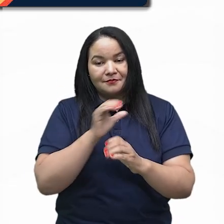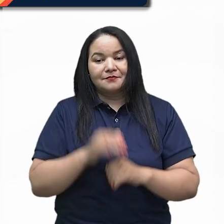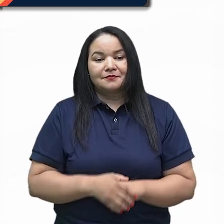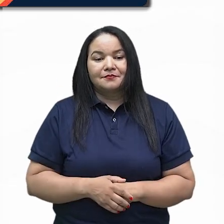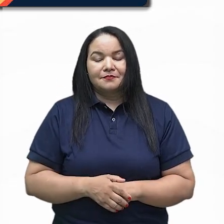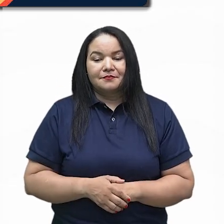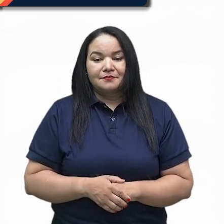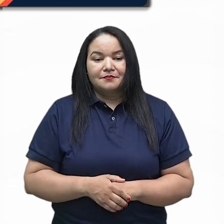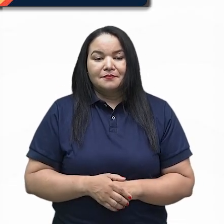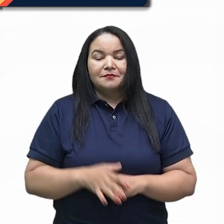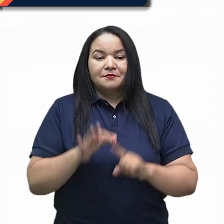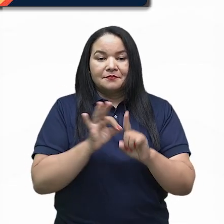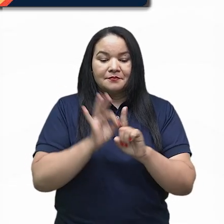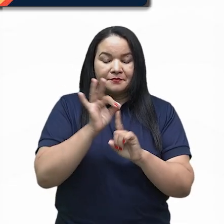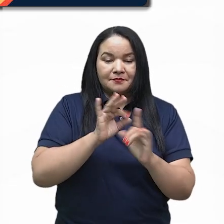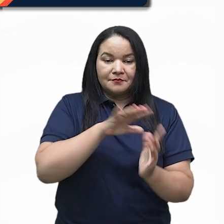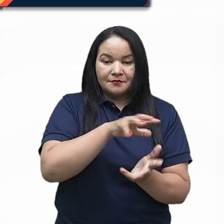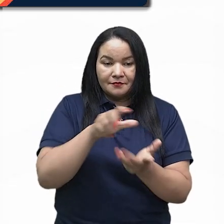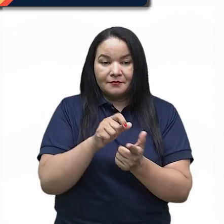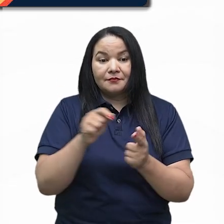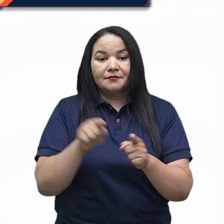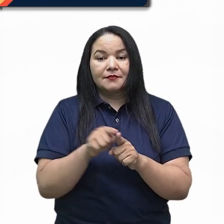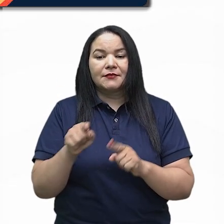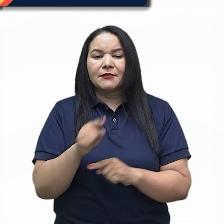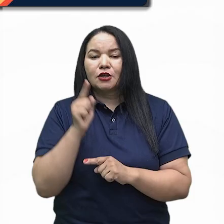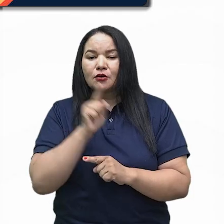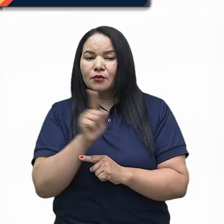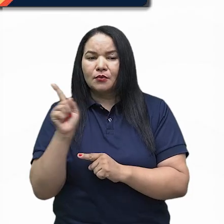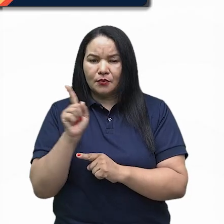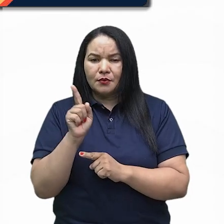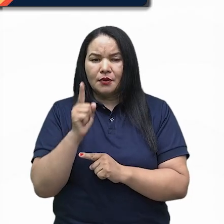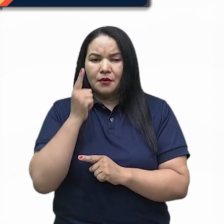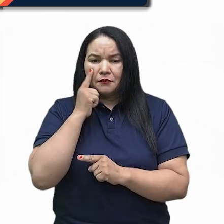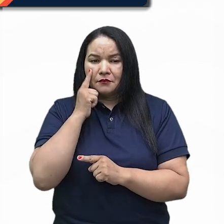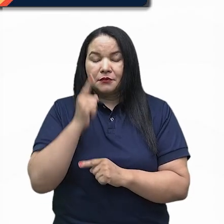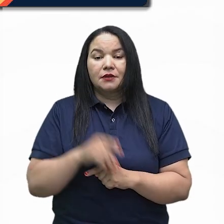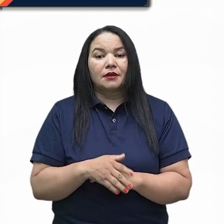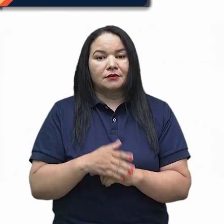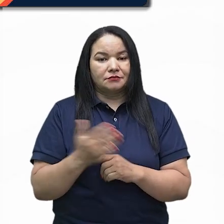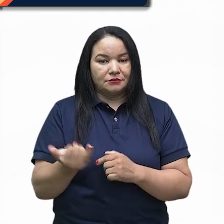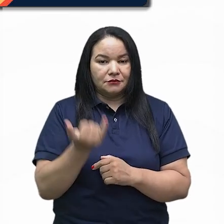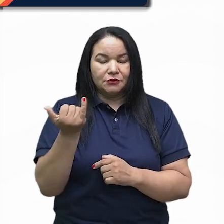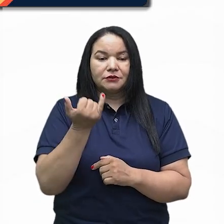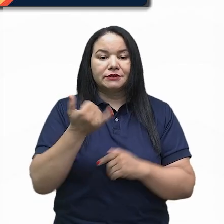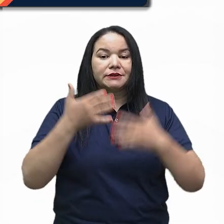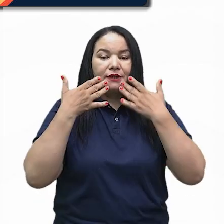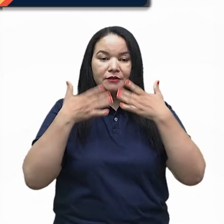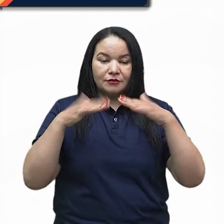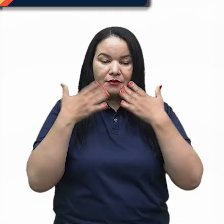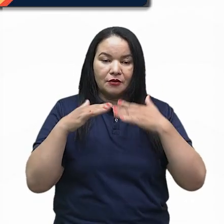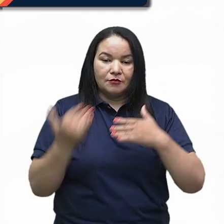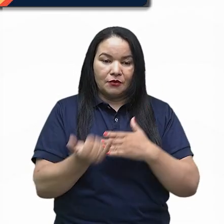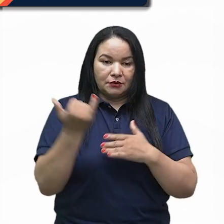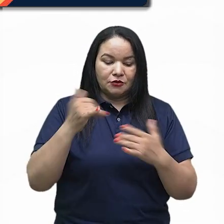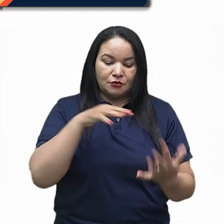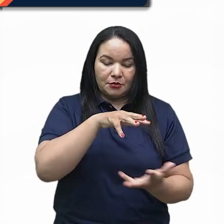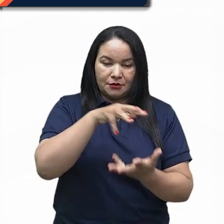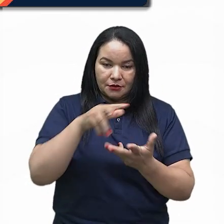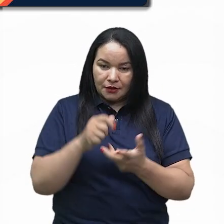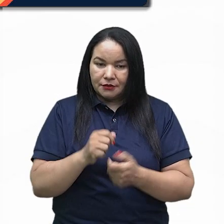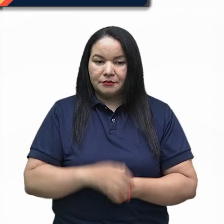global, né? E o efeito estufa, ele é um fenômeno natural e muito importante para o nosso planeta, pois